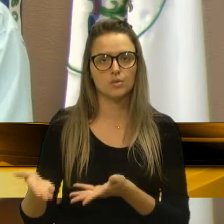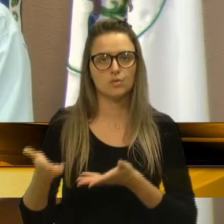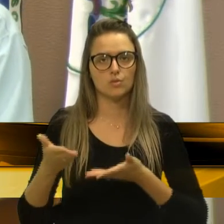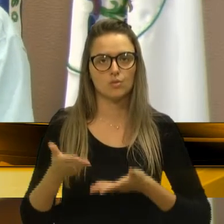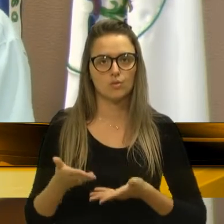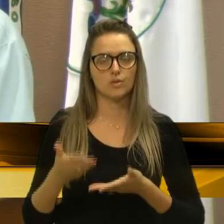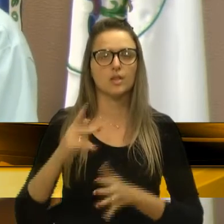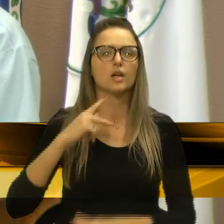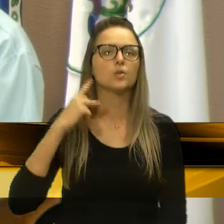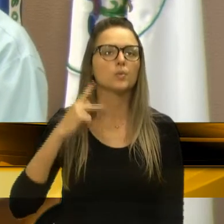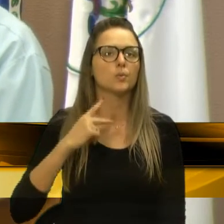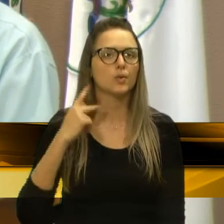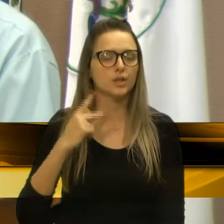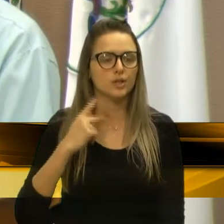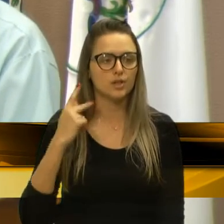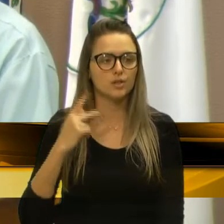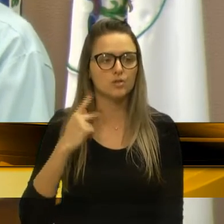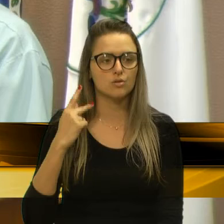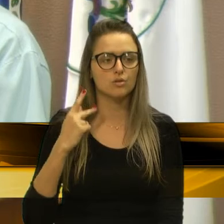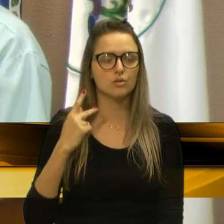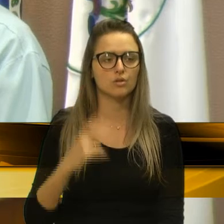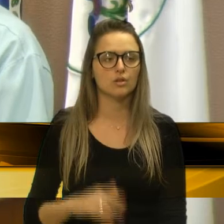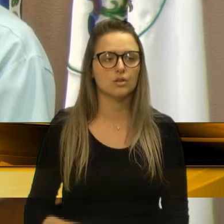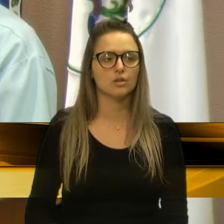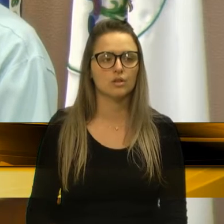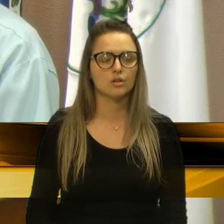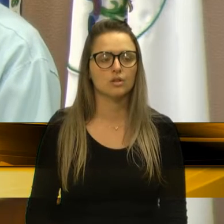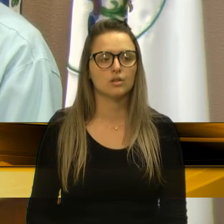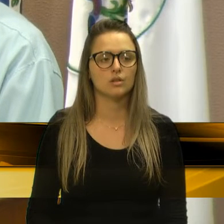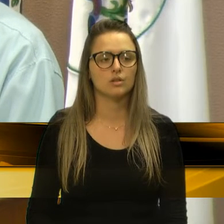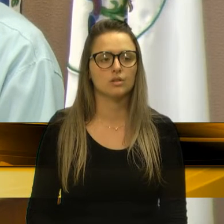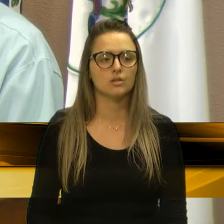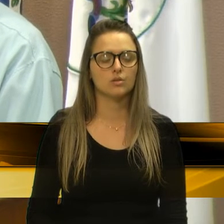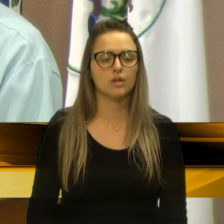políticos enfim operadoras e